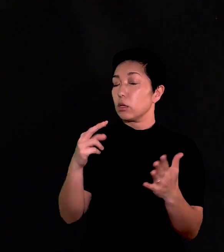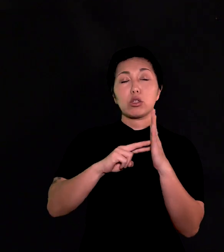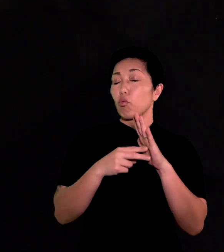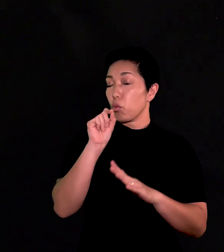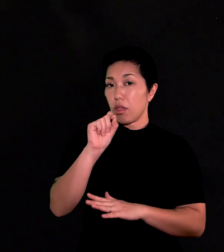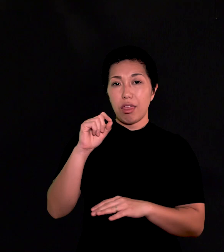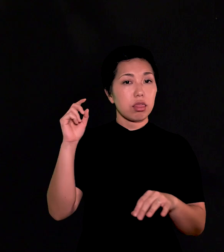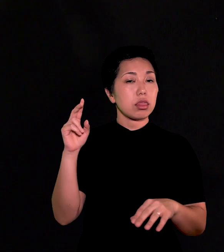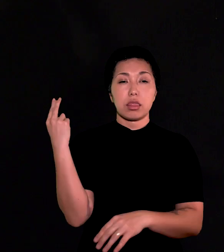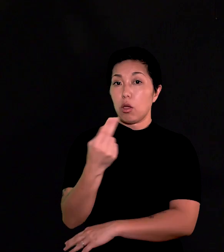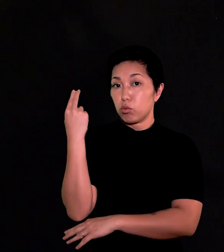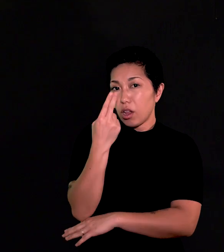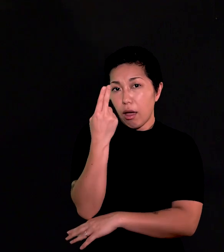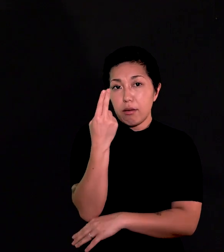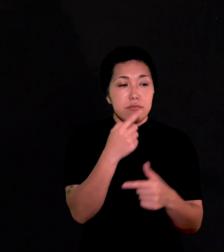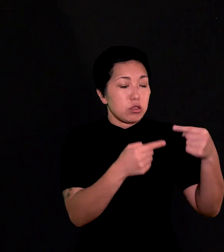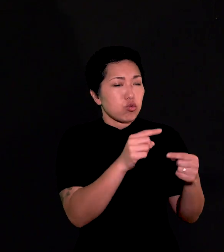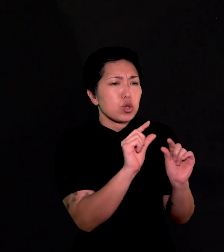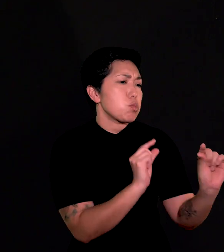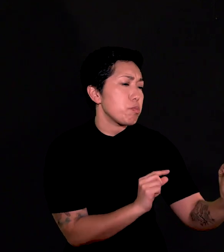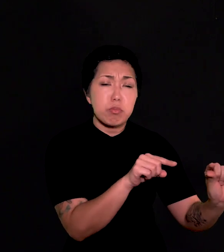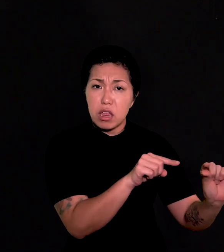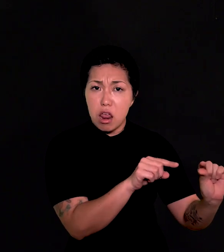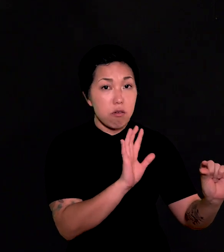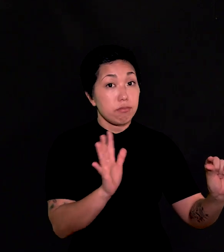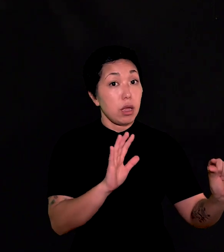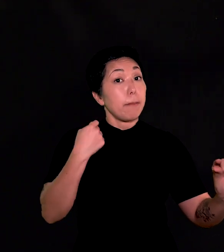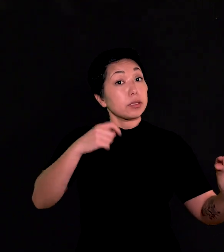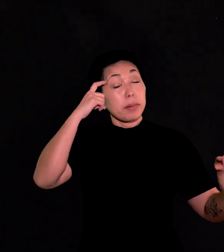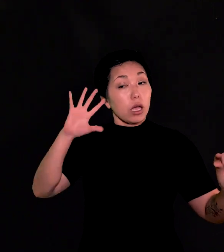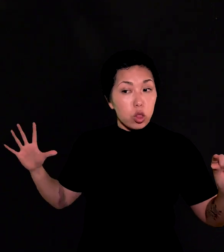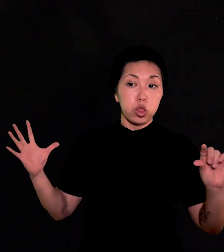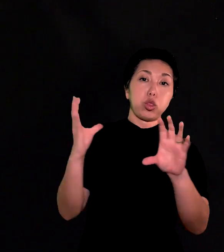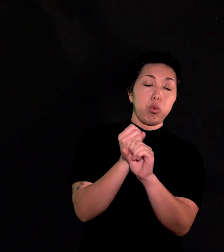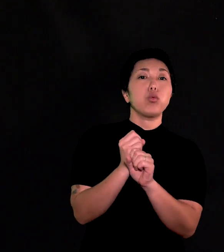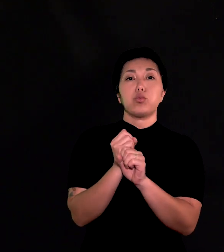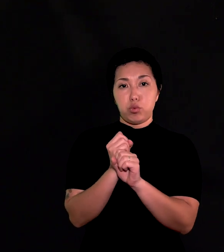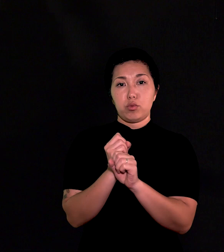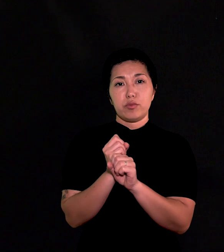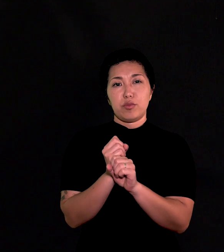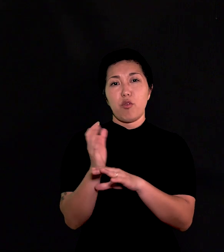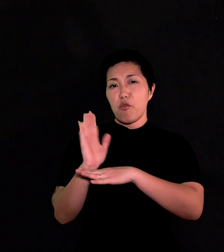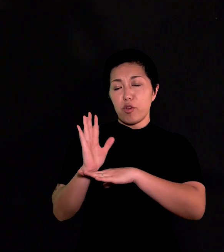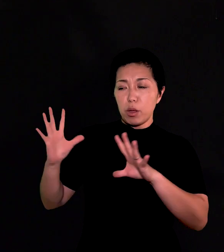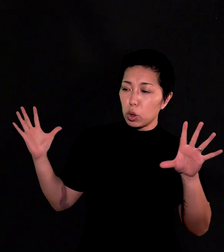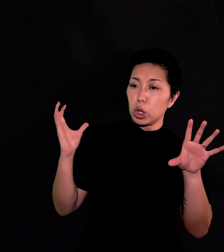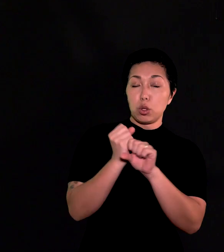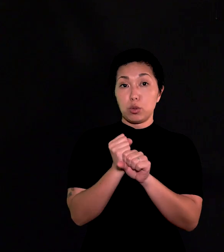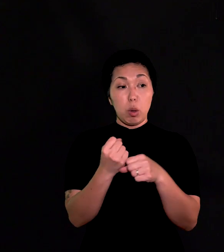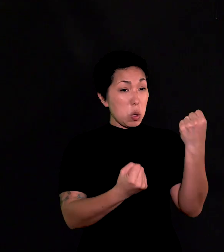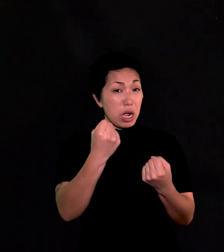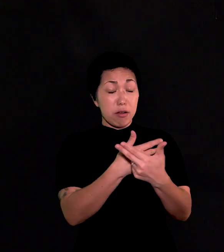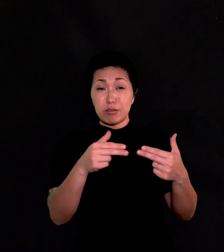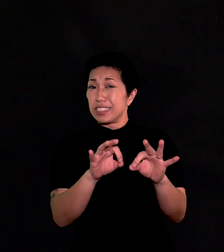né? Então, assim, não dá para discutir assim uma coisinha. Tem que pensar o conjunto do filme